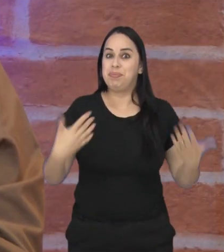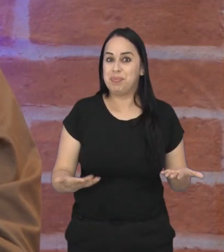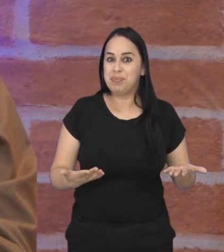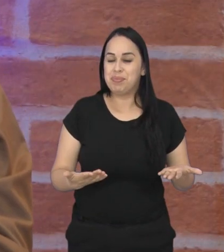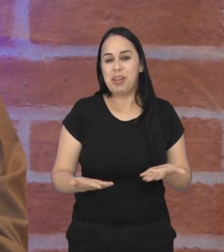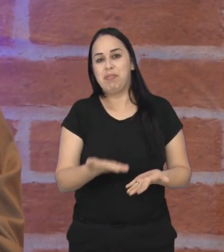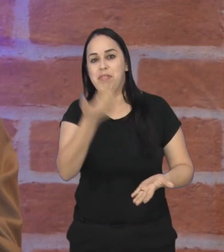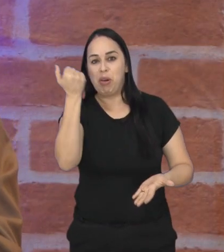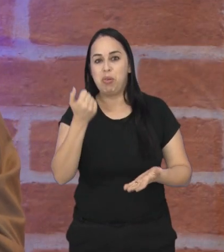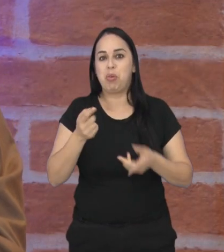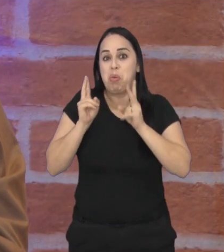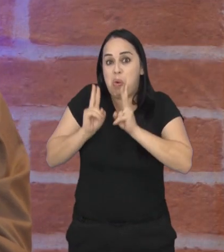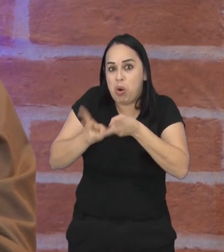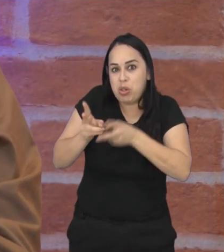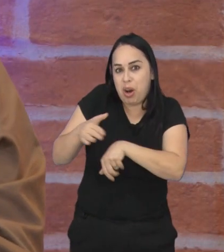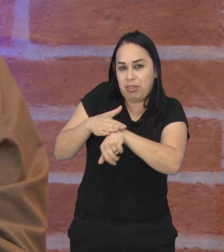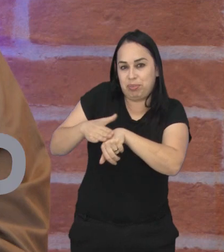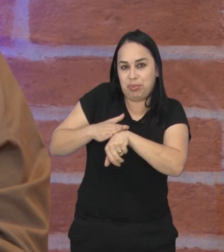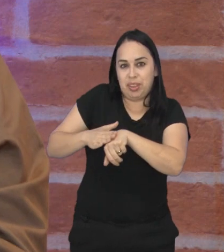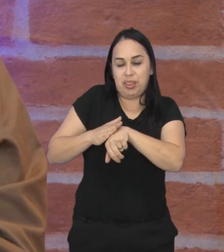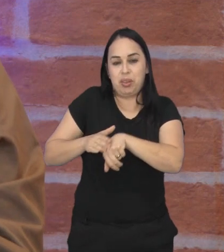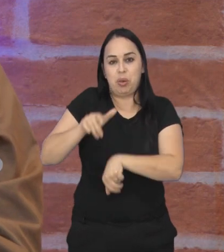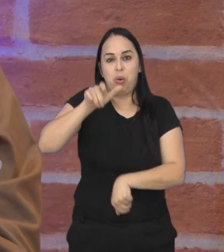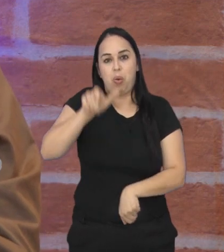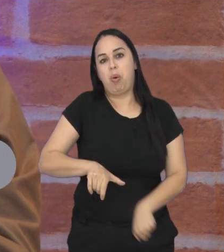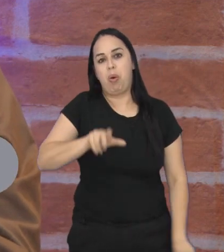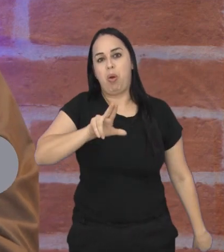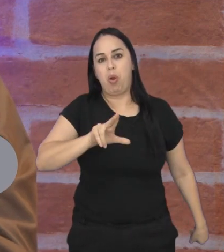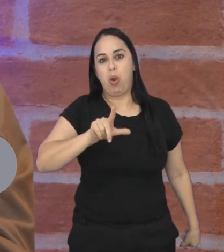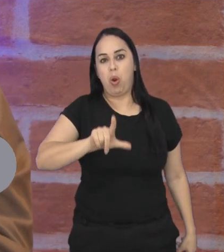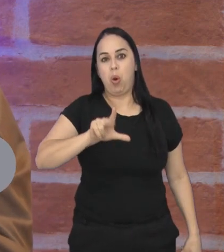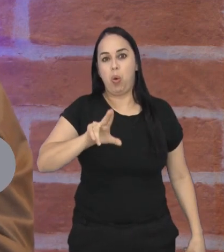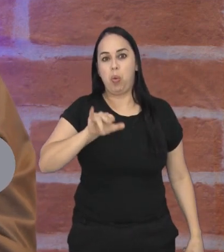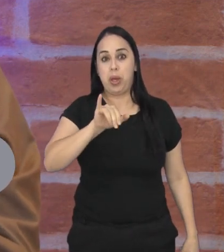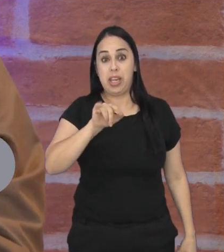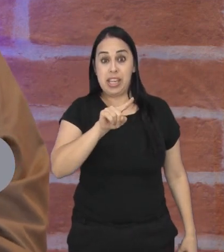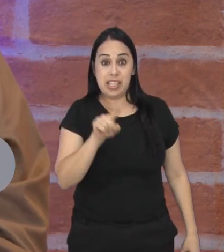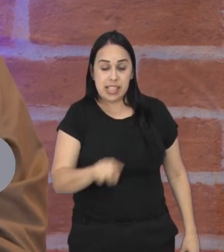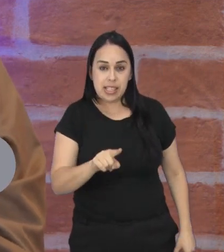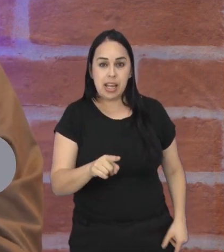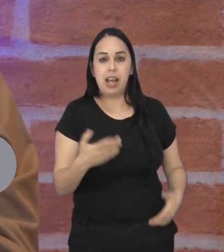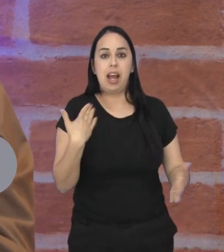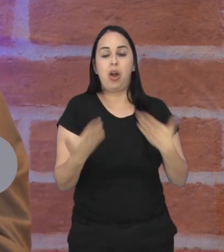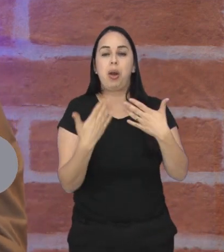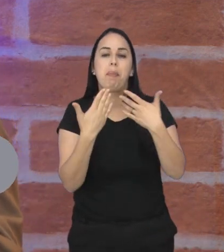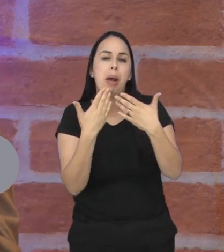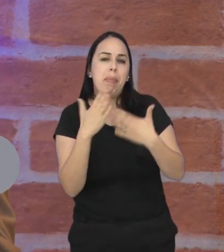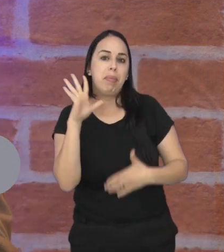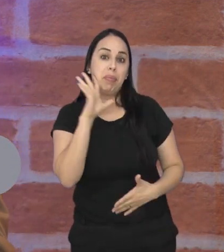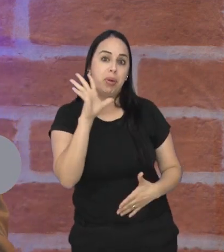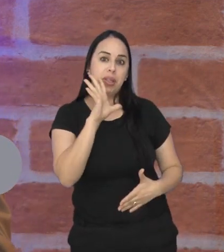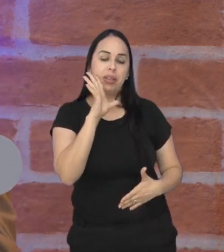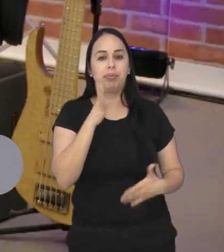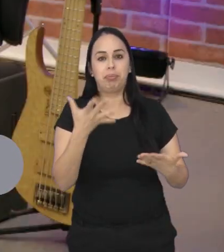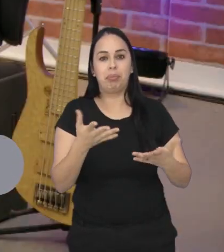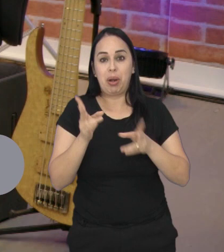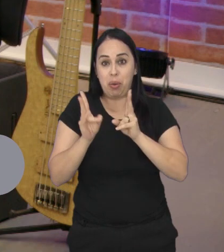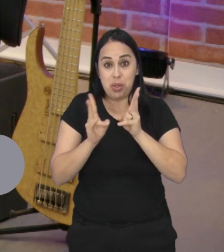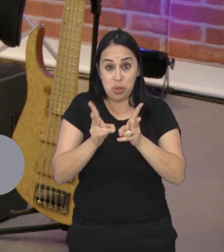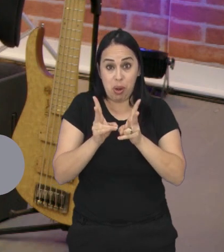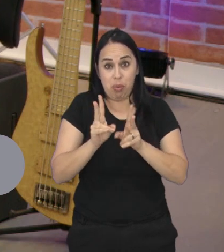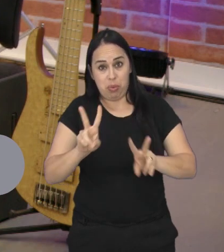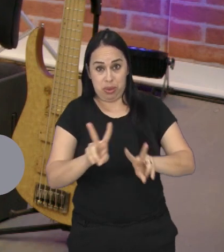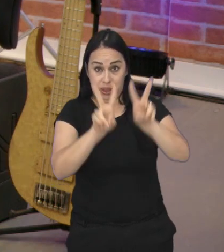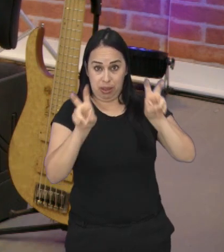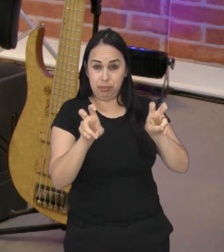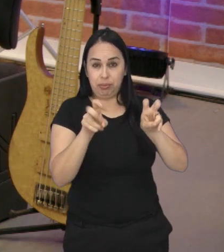Bora lá, estamos de volta para o nosso segundo bloco aqui com o Luiz Rosa. Para você que está chegando agora, eu estou trocando esse papo muito bacana com ele. Luiz, para a gente continuar esse